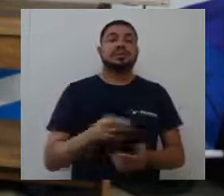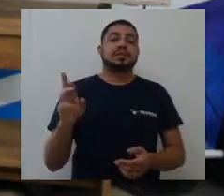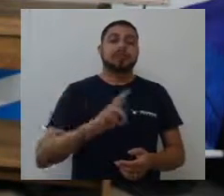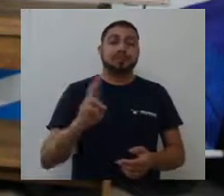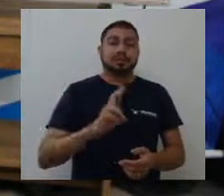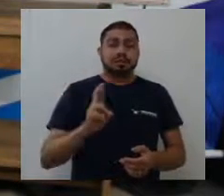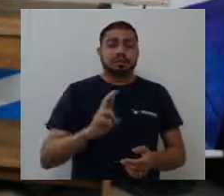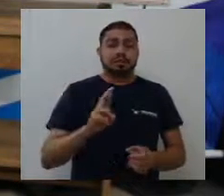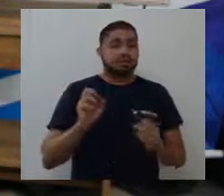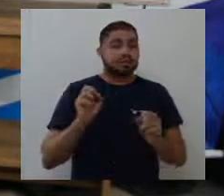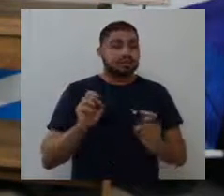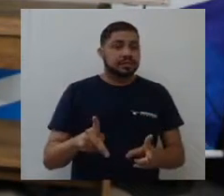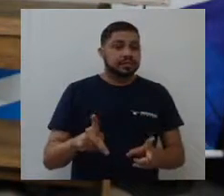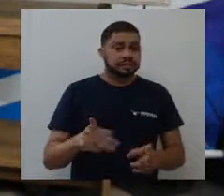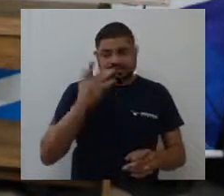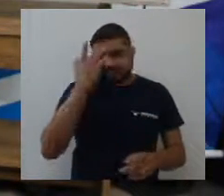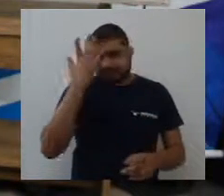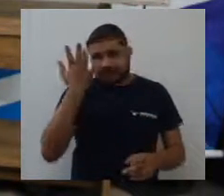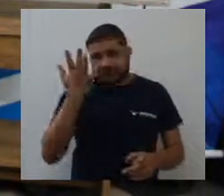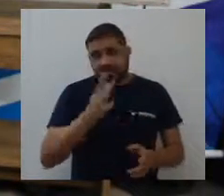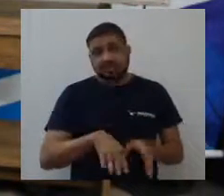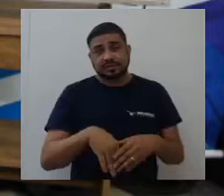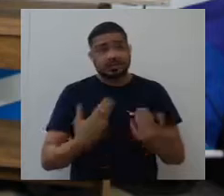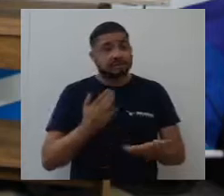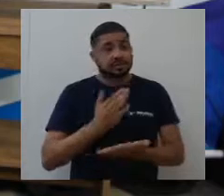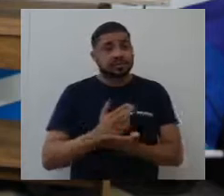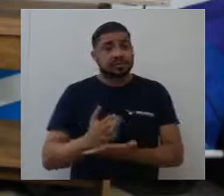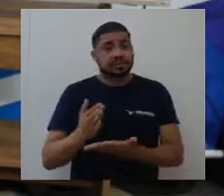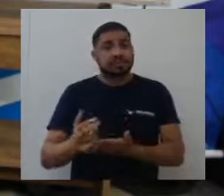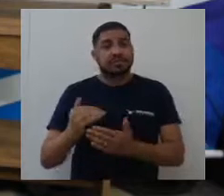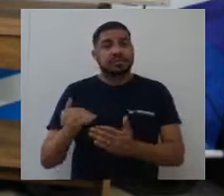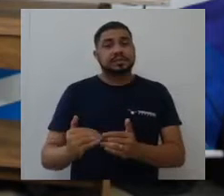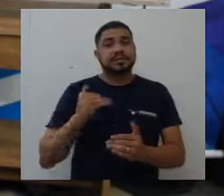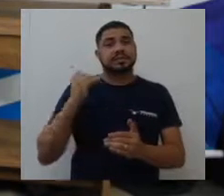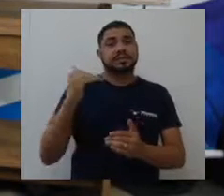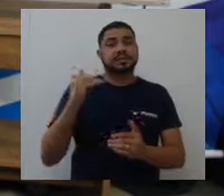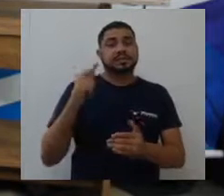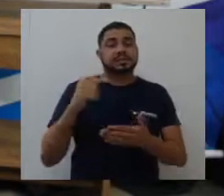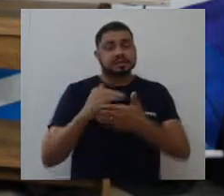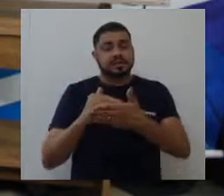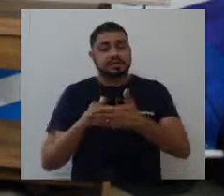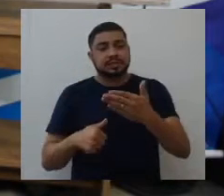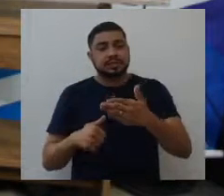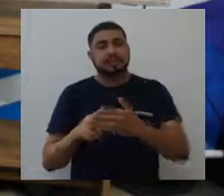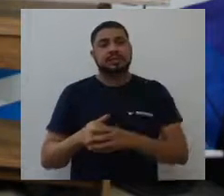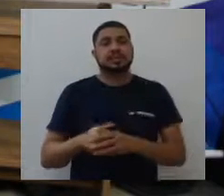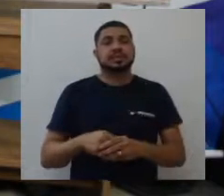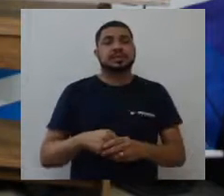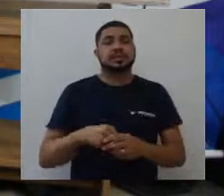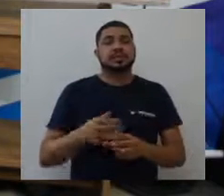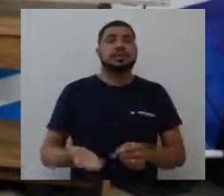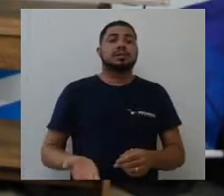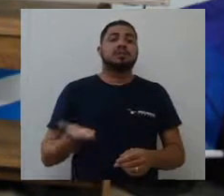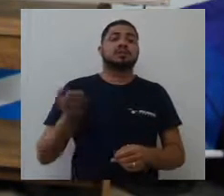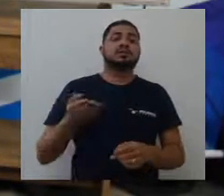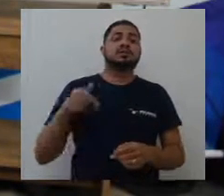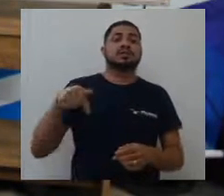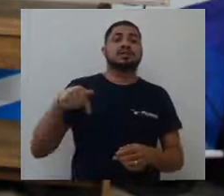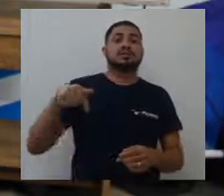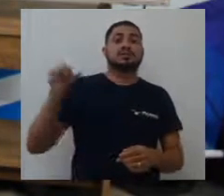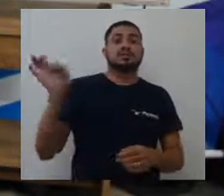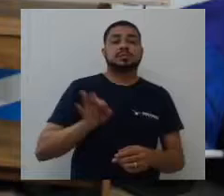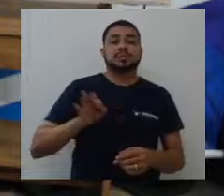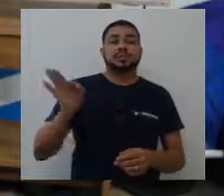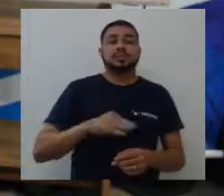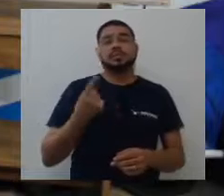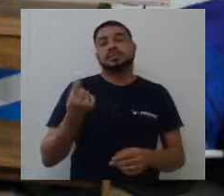1.284. Beleza, galera? Não é fácil? Olha, a parte de cima aqui, tu abstrai, esquece. Aumento de 7%. Pega o